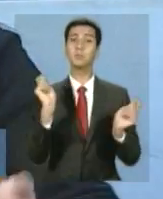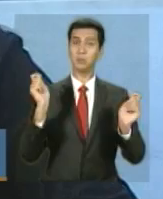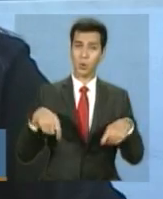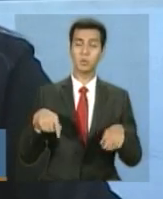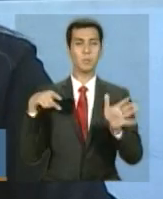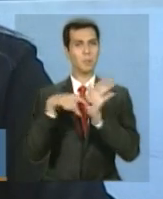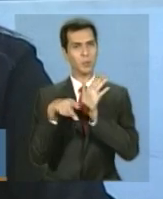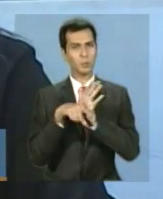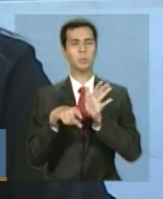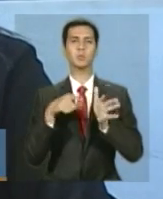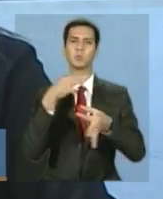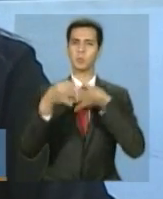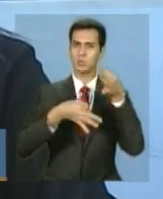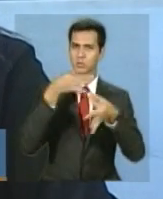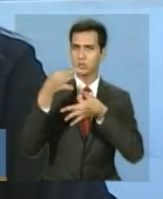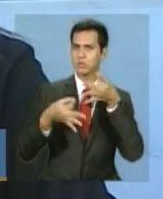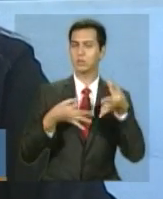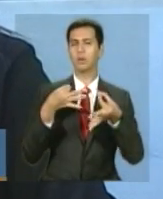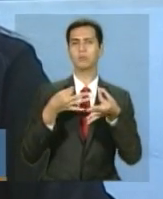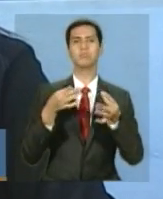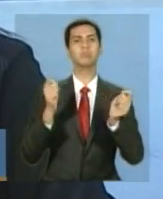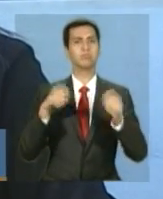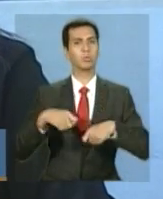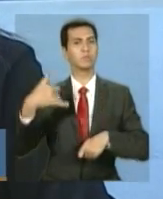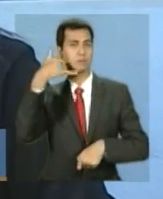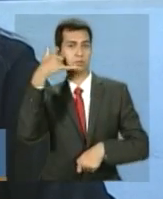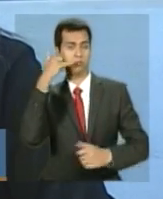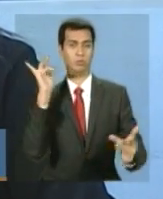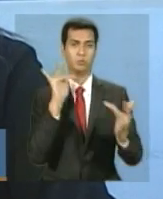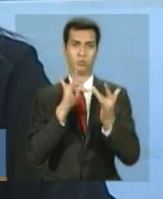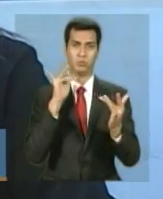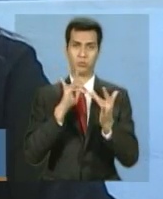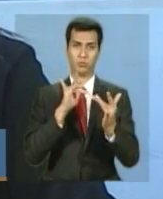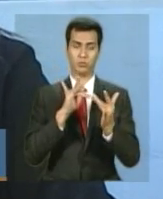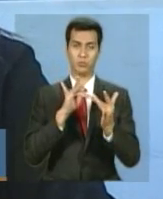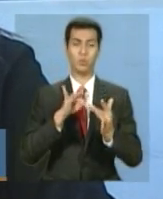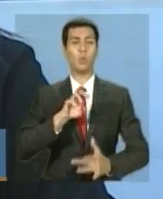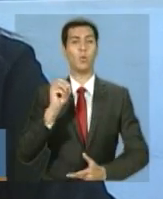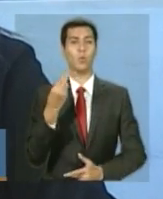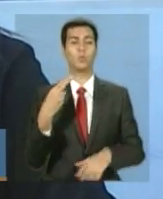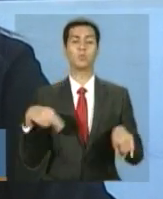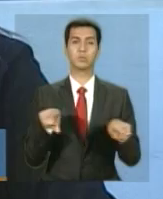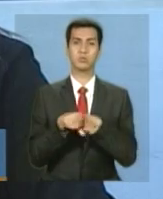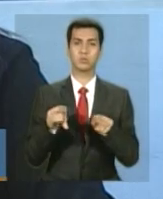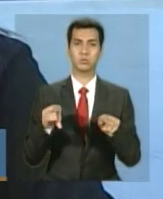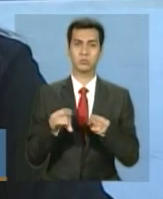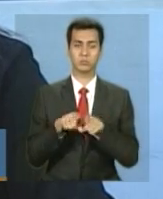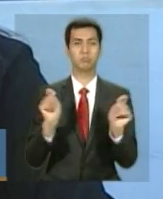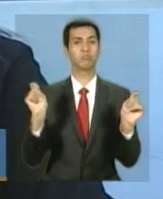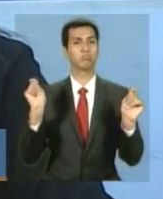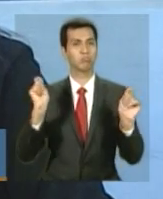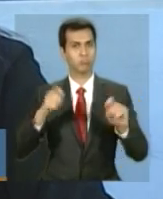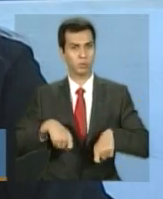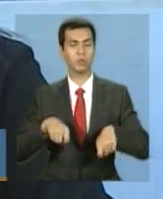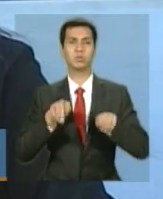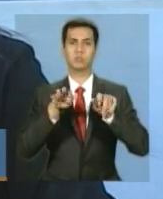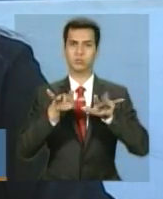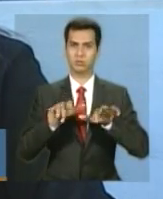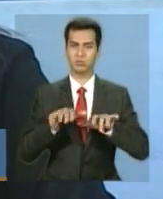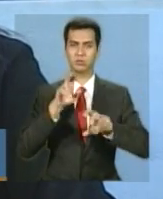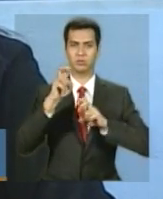3799 5863 5864 5867 5868 ou pelo